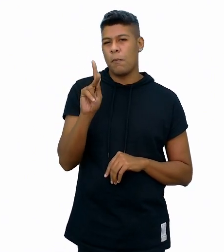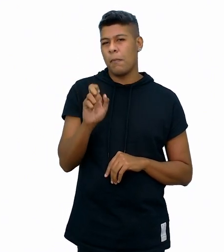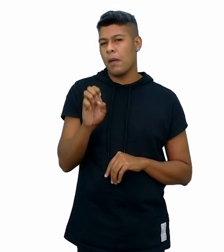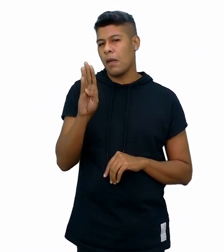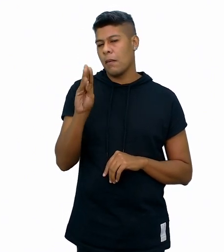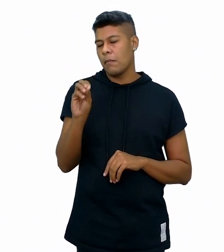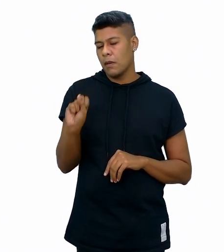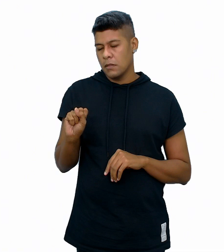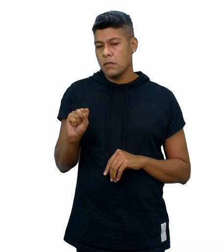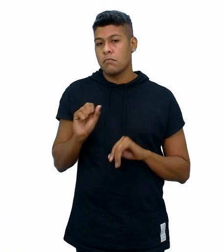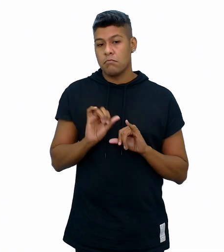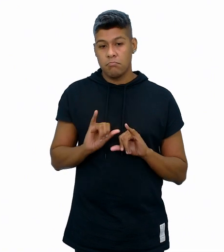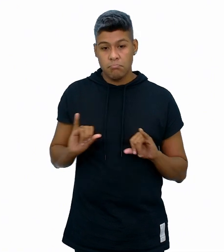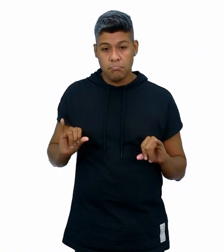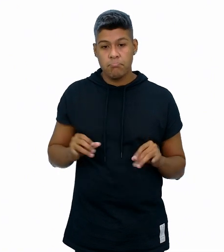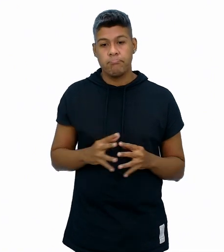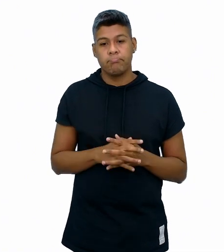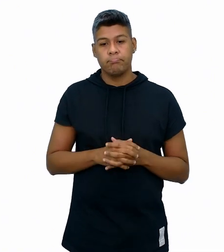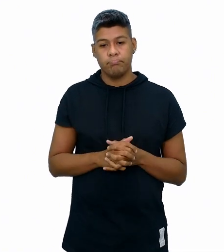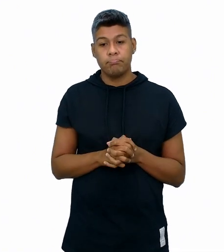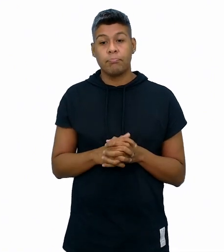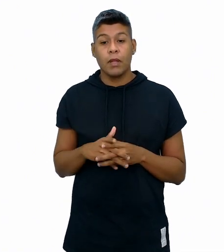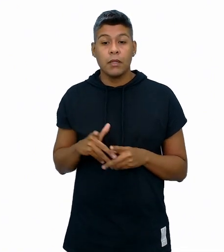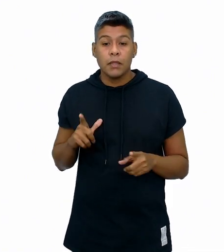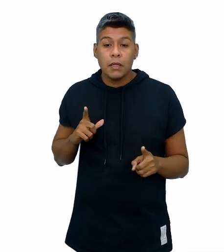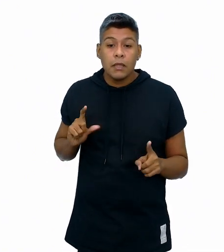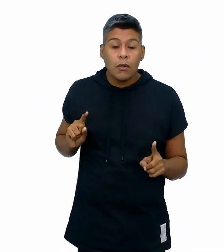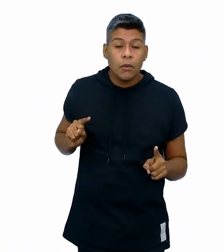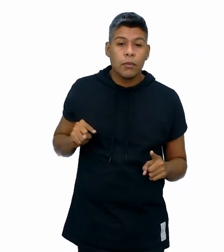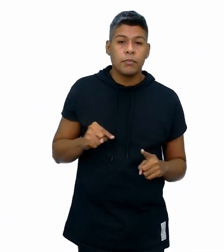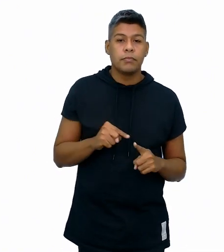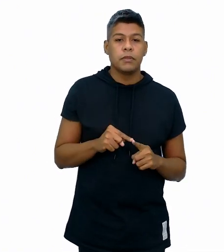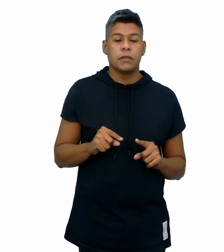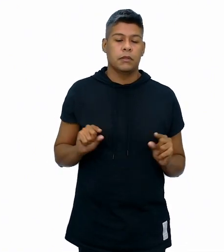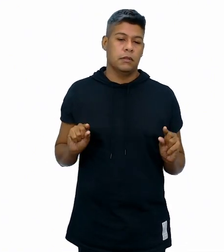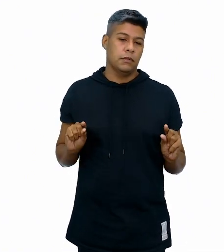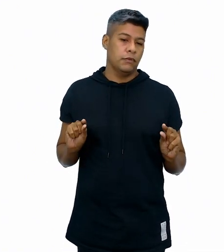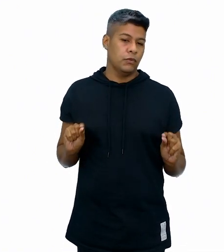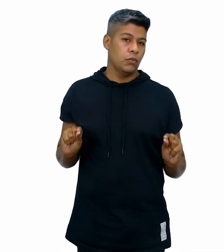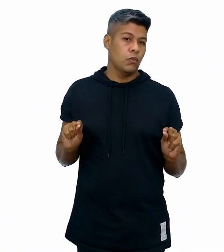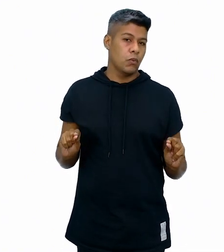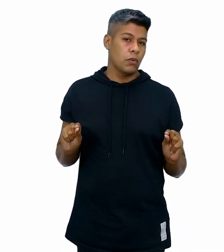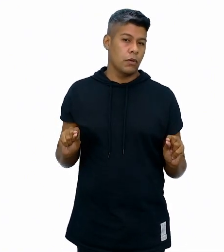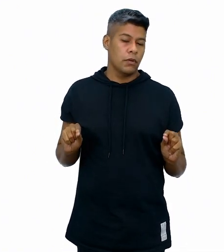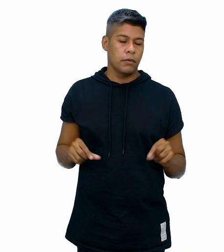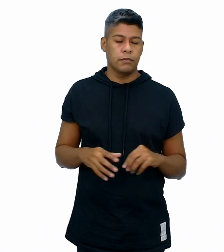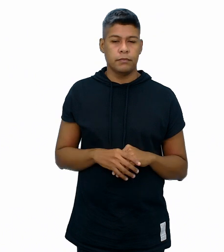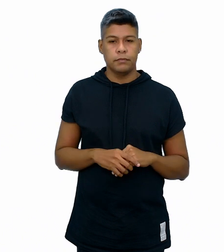essa campanha, e ela tem o objetivo de